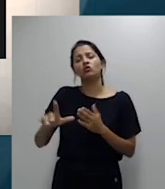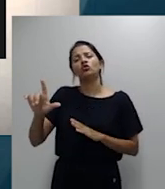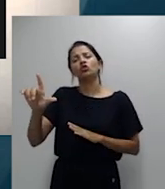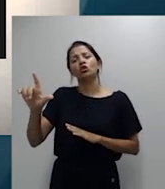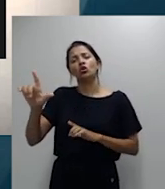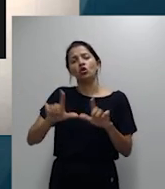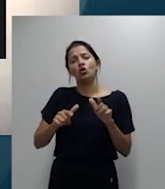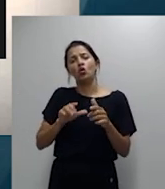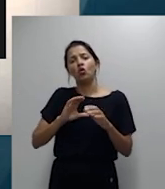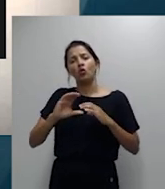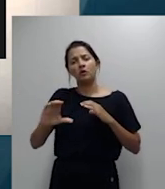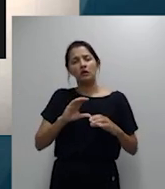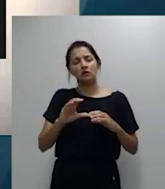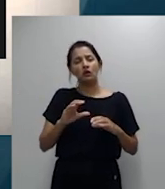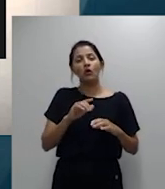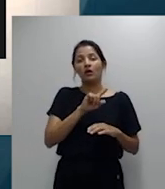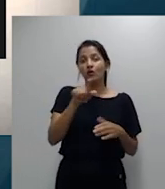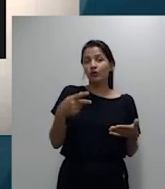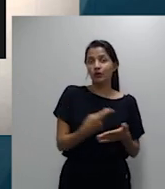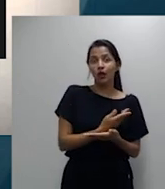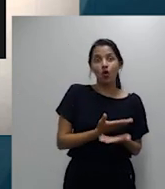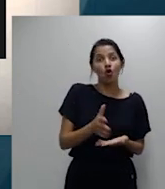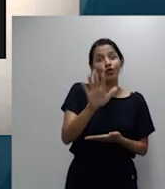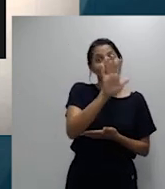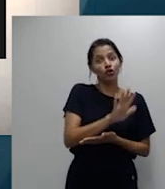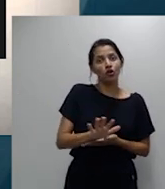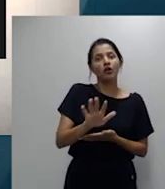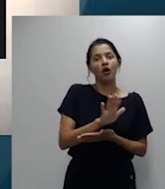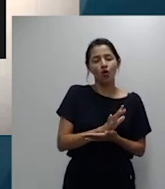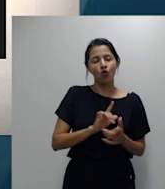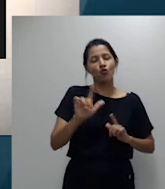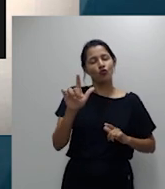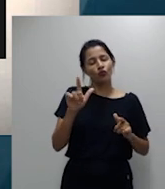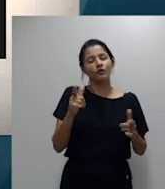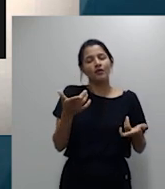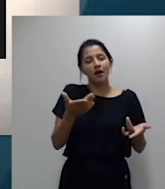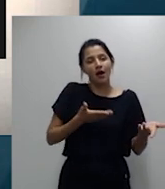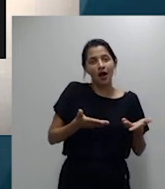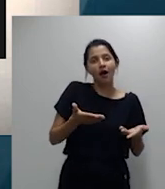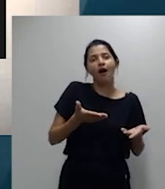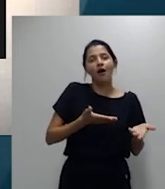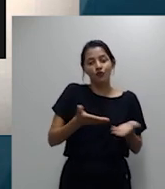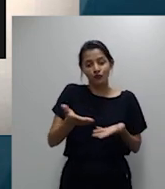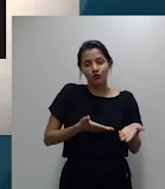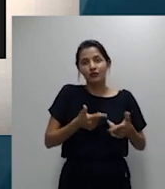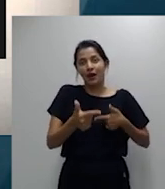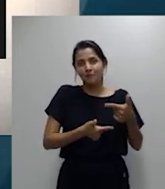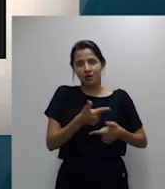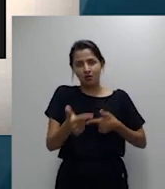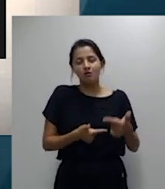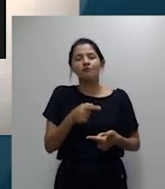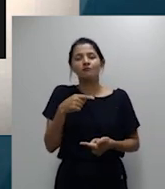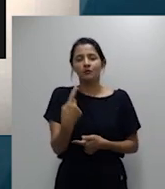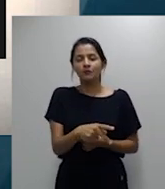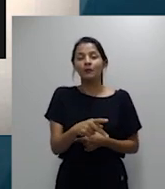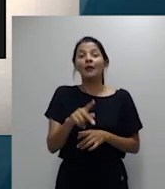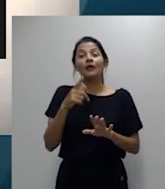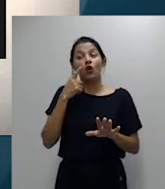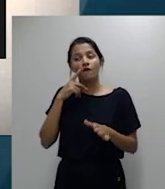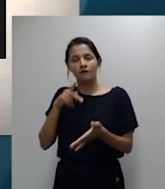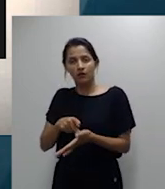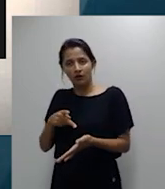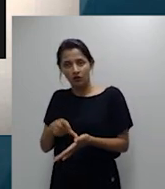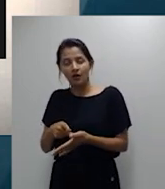atual lei geral de telecomunicações a verdade é a atividade das associadas da Peppa